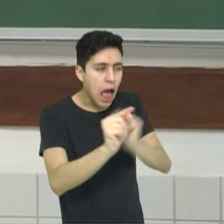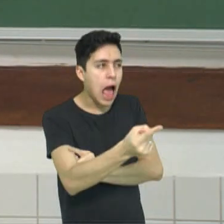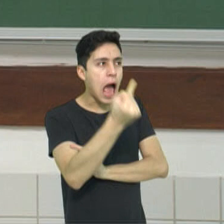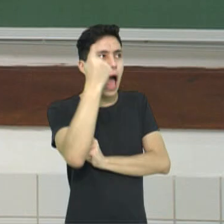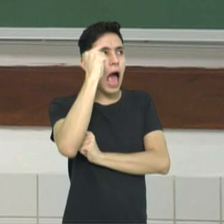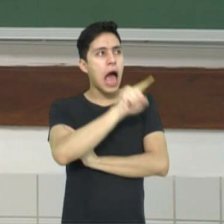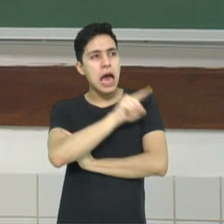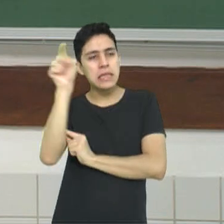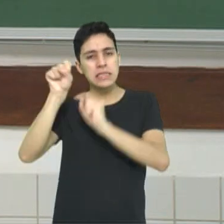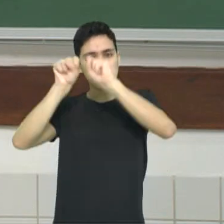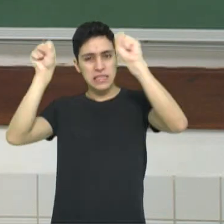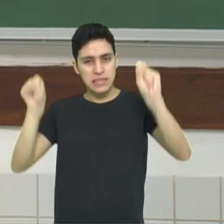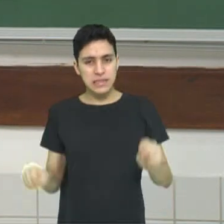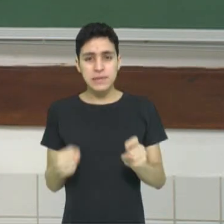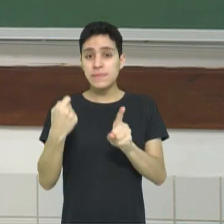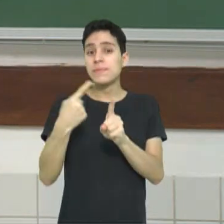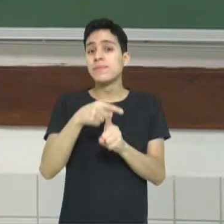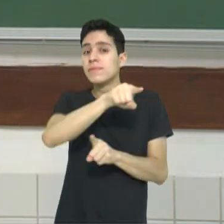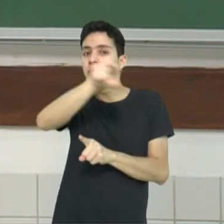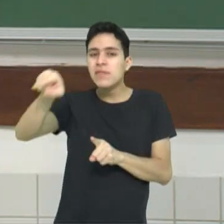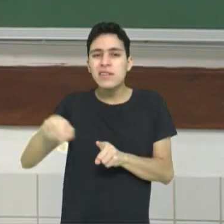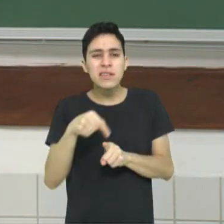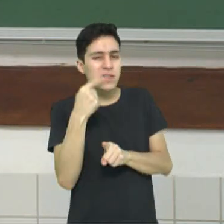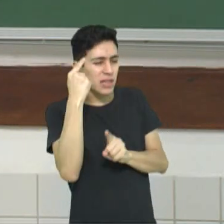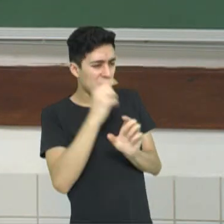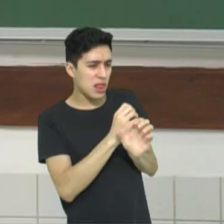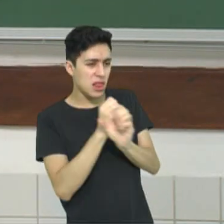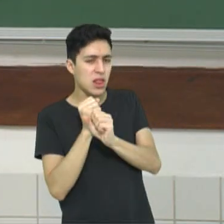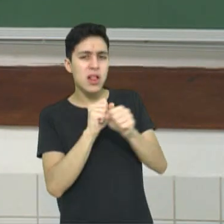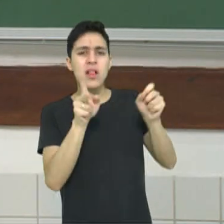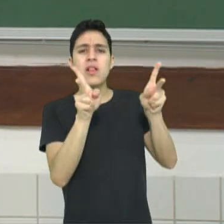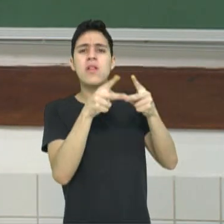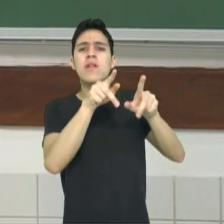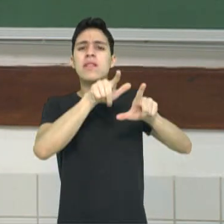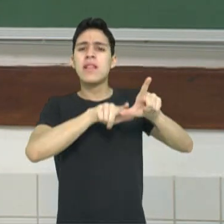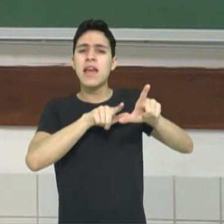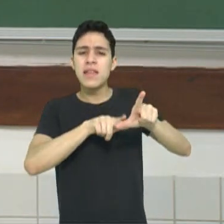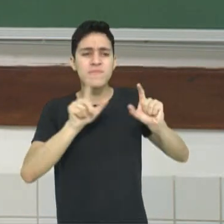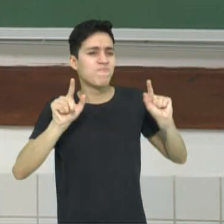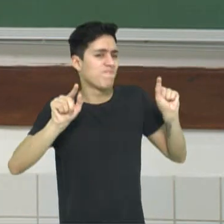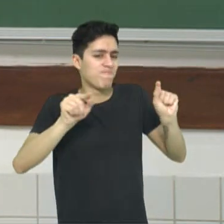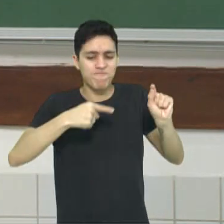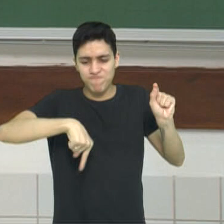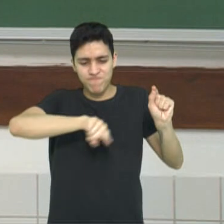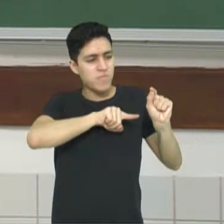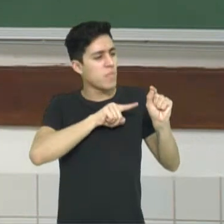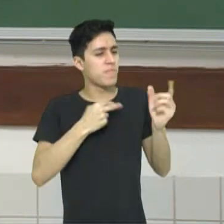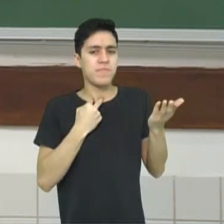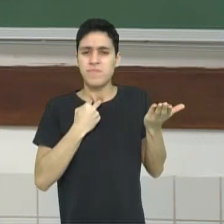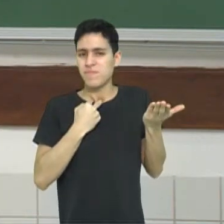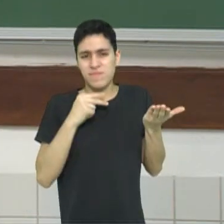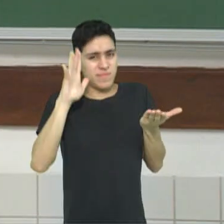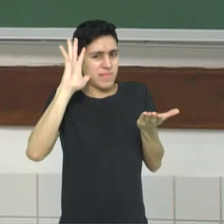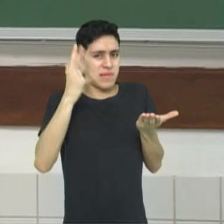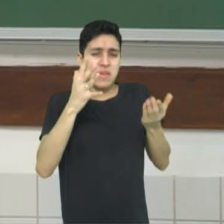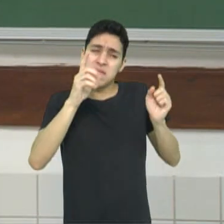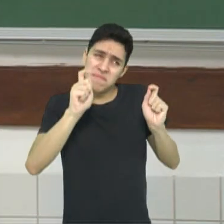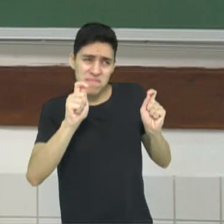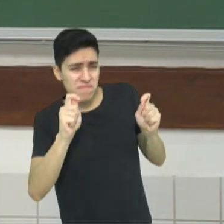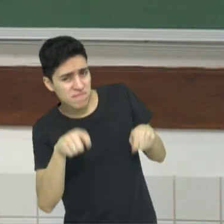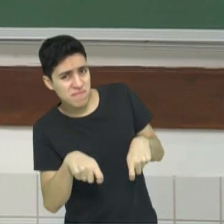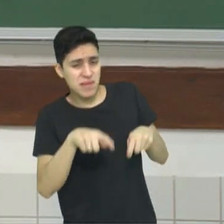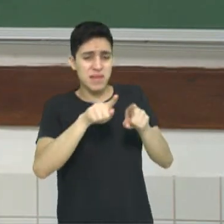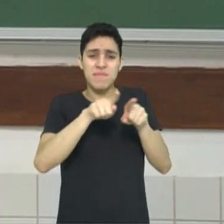um sistema. Porque se você tiver apenas uma equação com duas letras, a gente não consegue resolver. Na verdade, consegue, né?